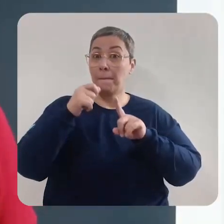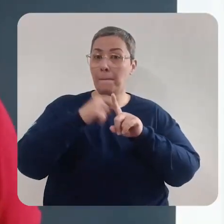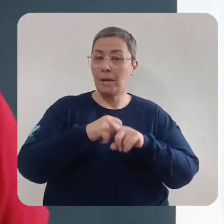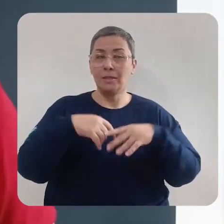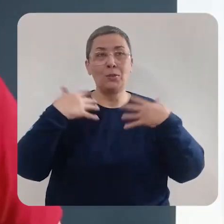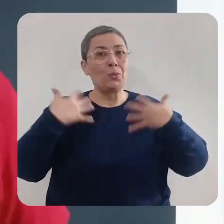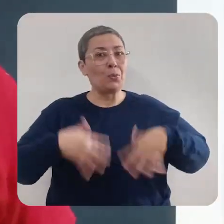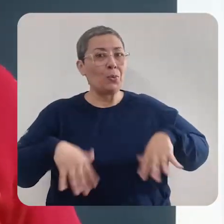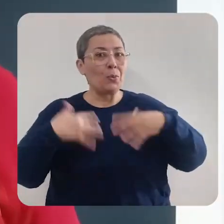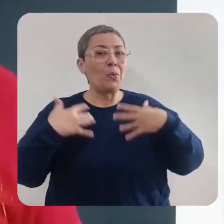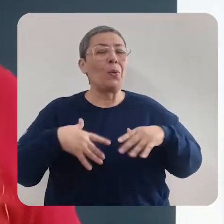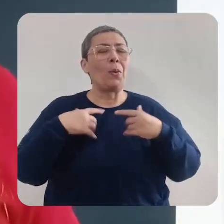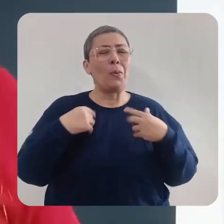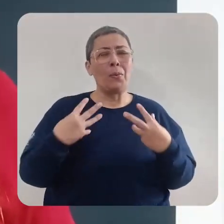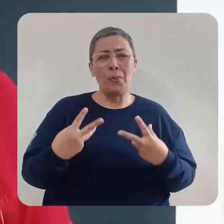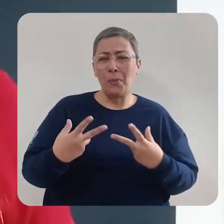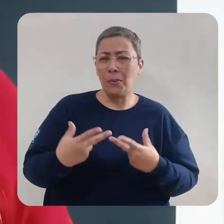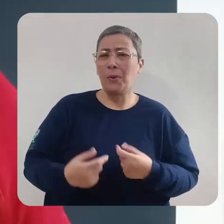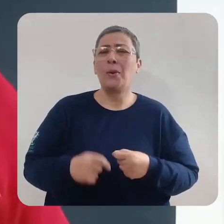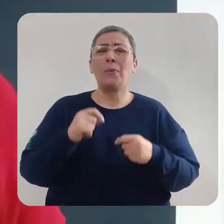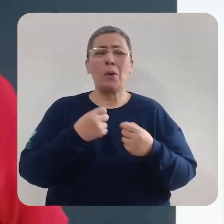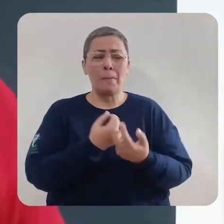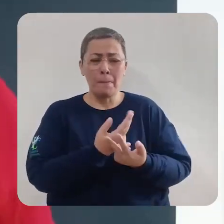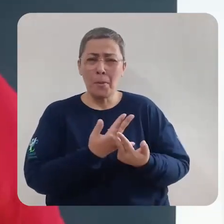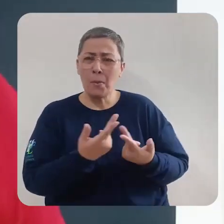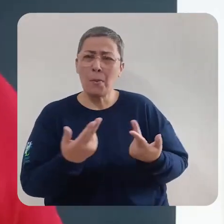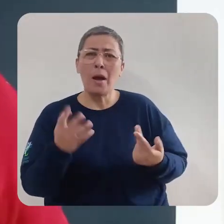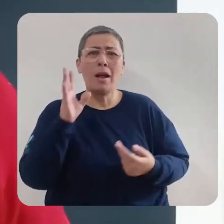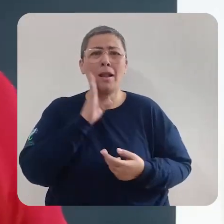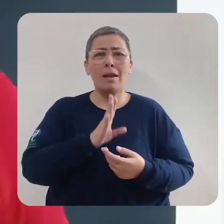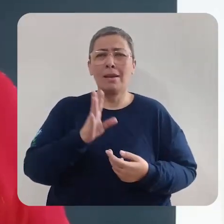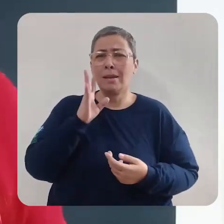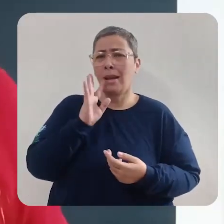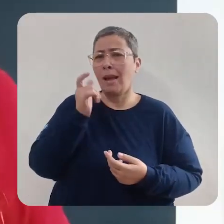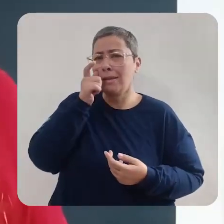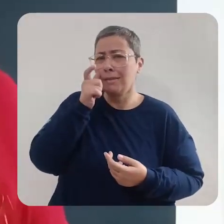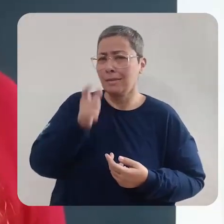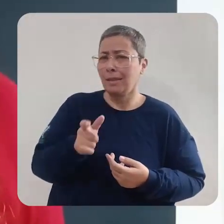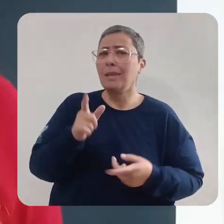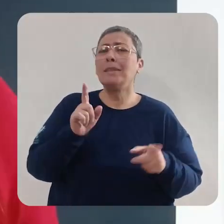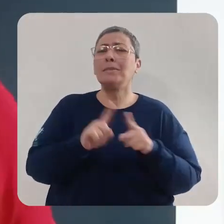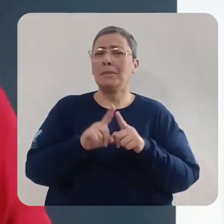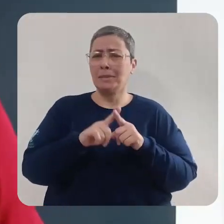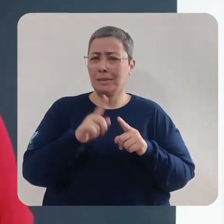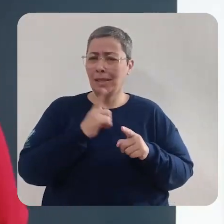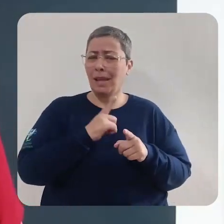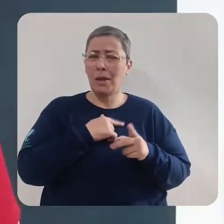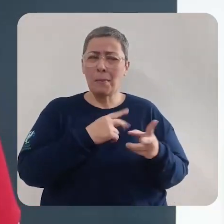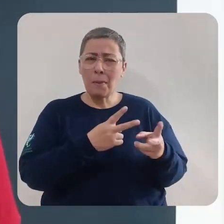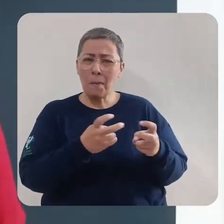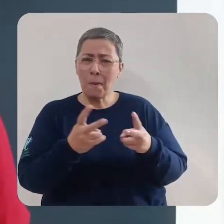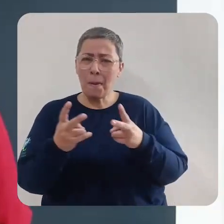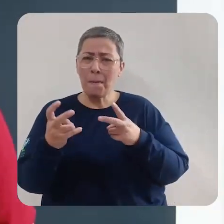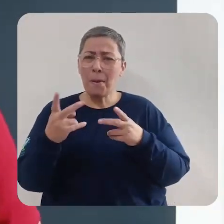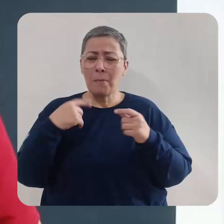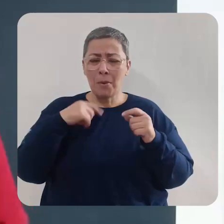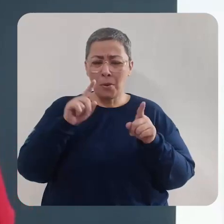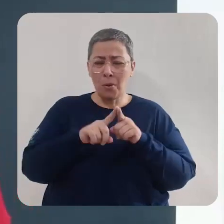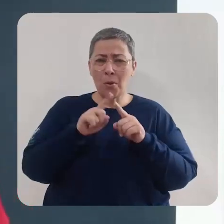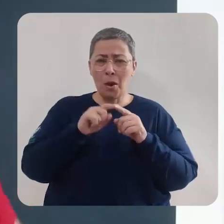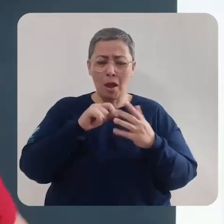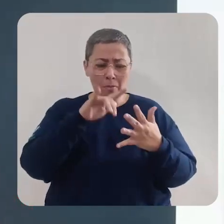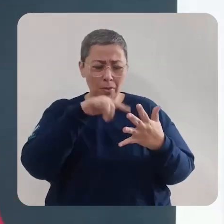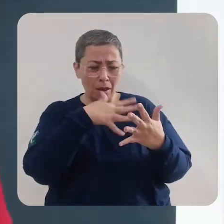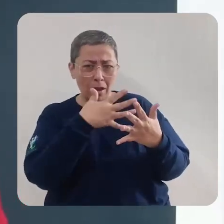Esse mês é demais, é incrível, não é? Quantas coisas legais e interessantes a gente consegue perceber olhando